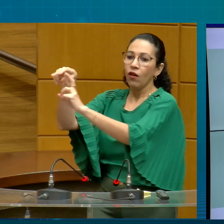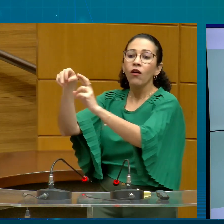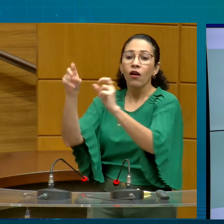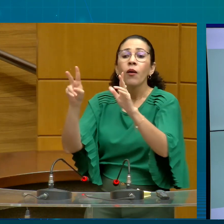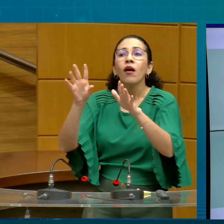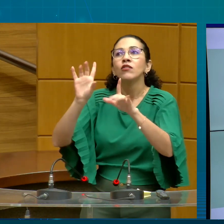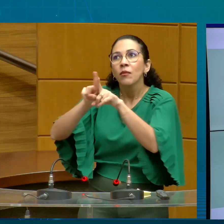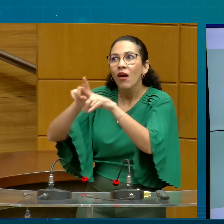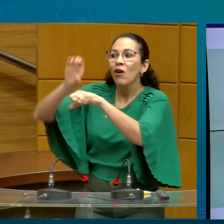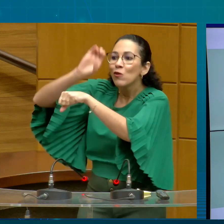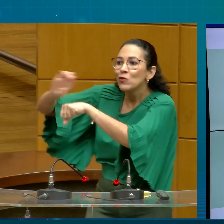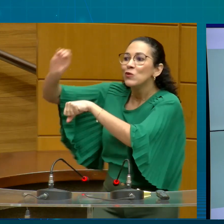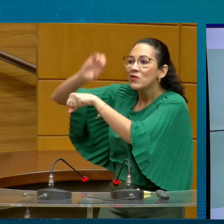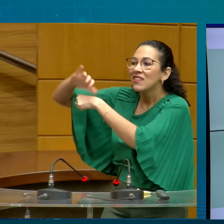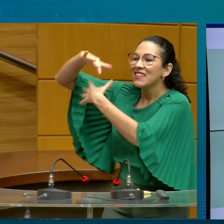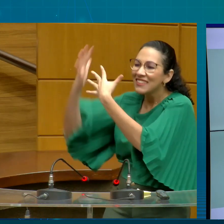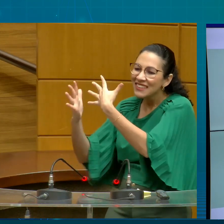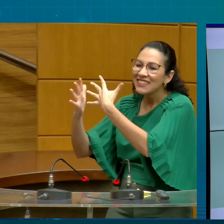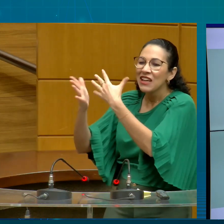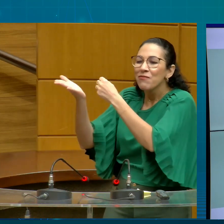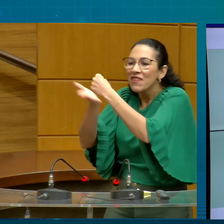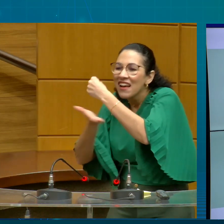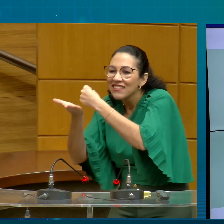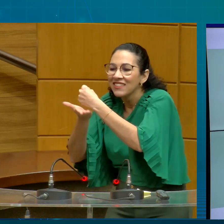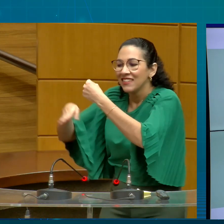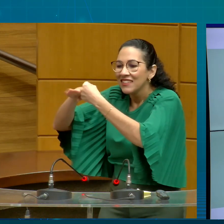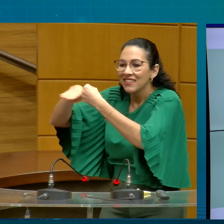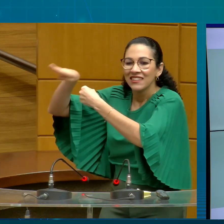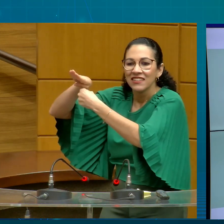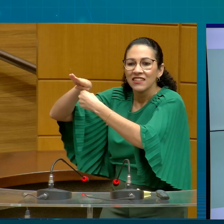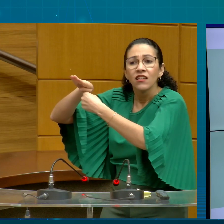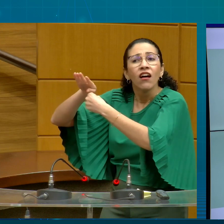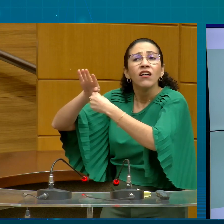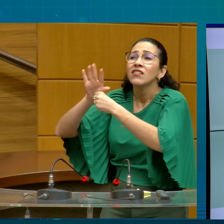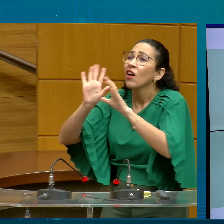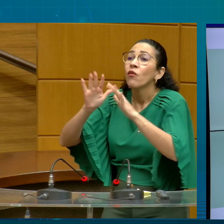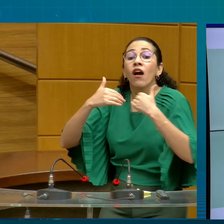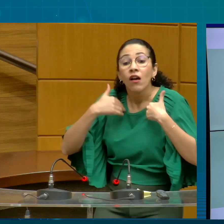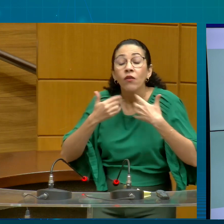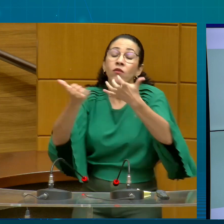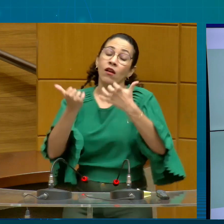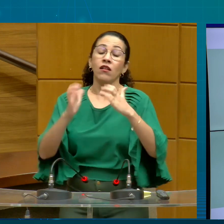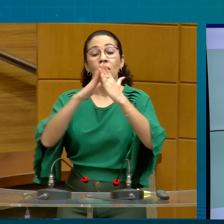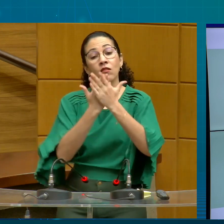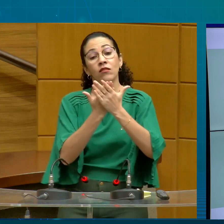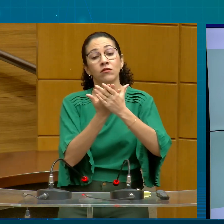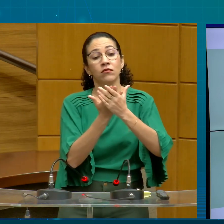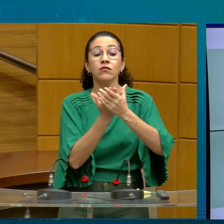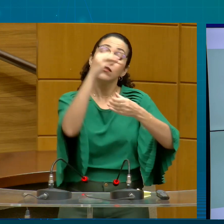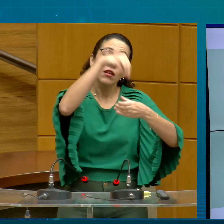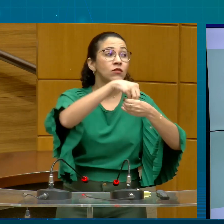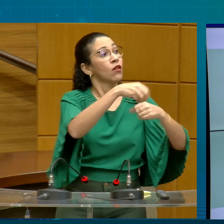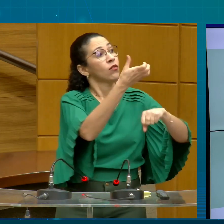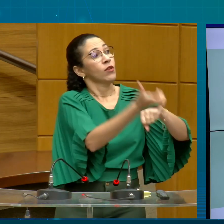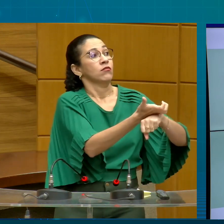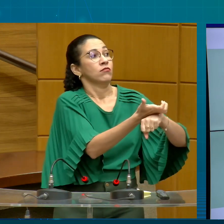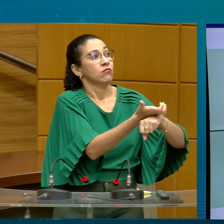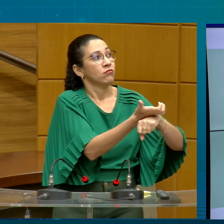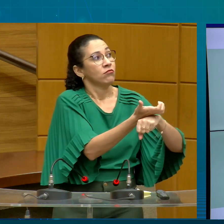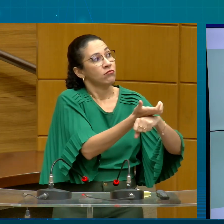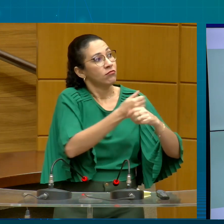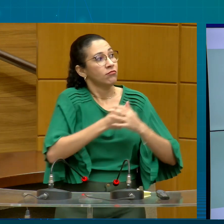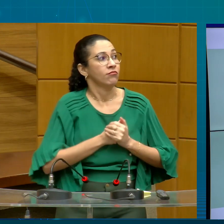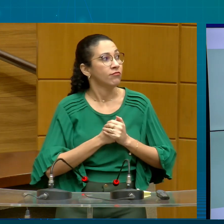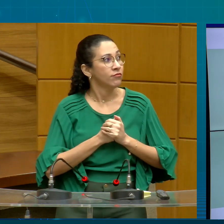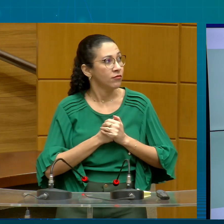o AEE, né, que são os atendimentos especializados. Existe, sim, às vezes, o ensino, mas eu percebo que falta, né,